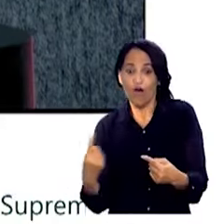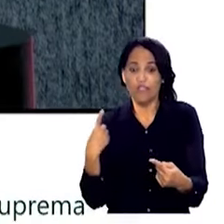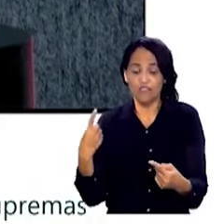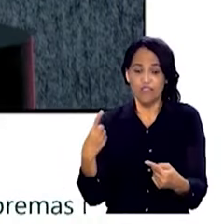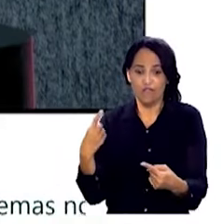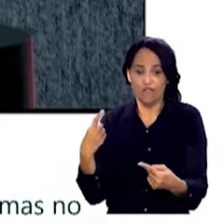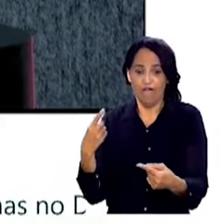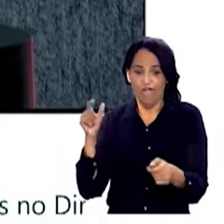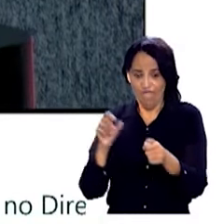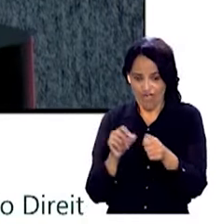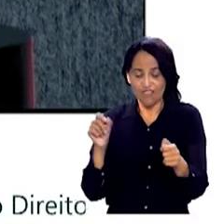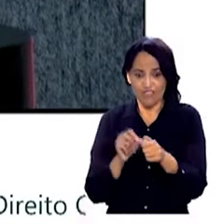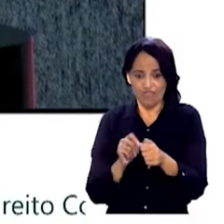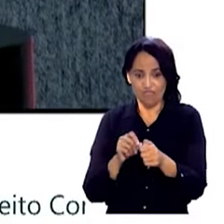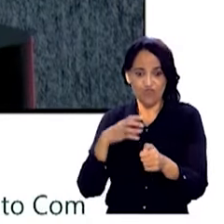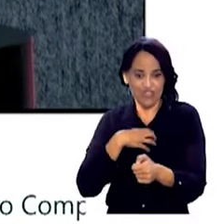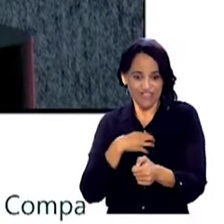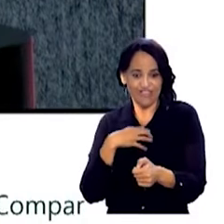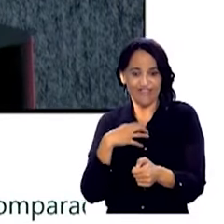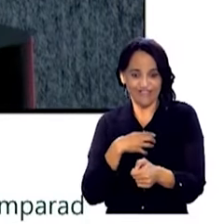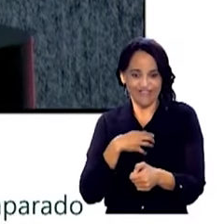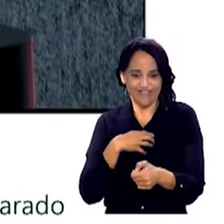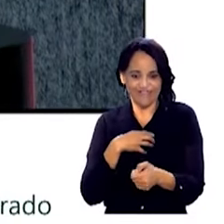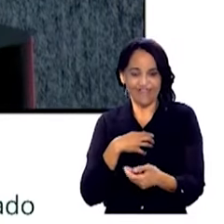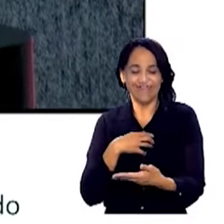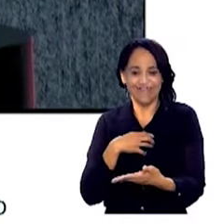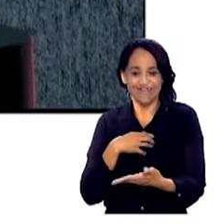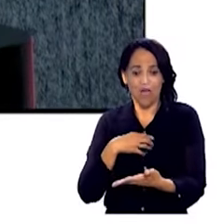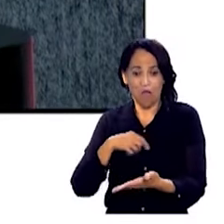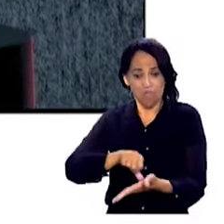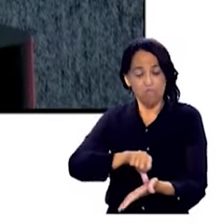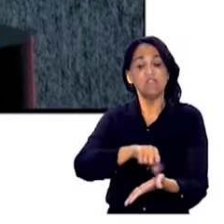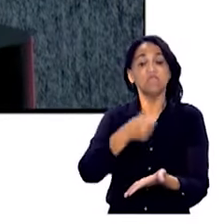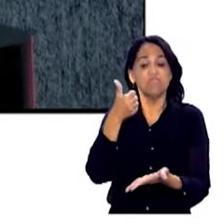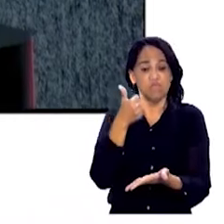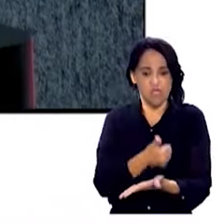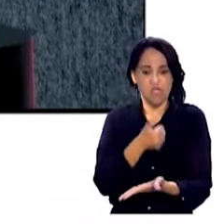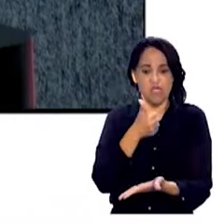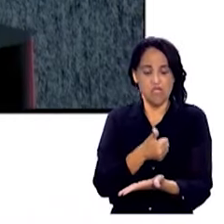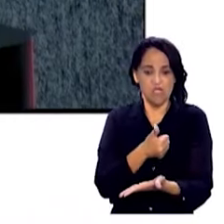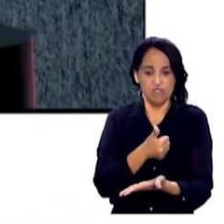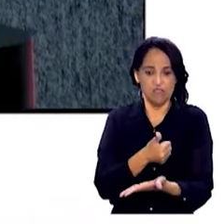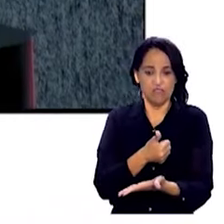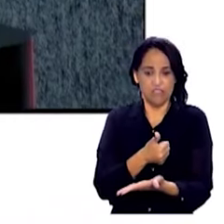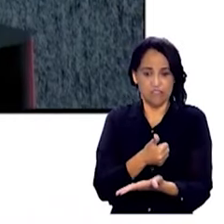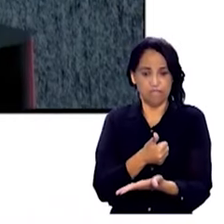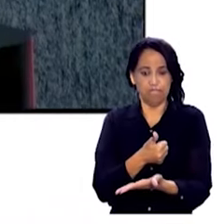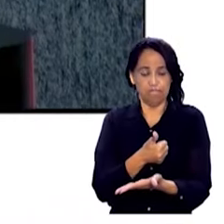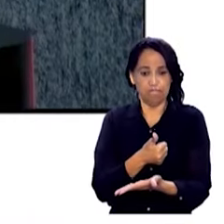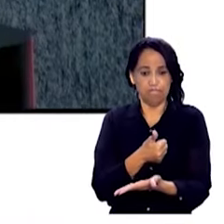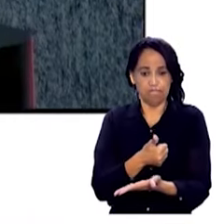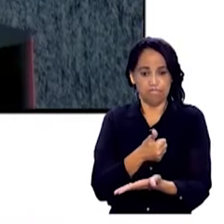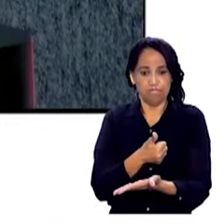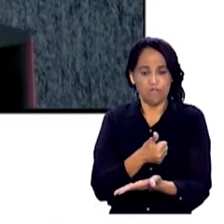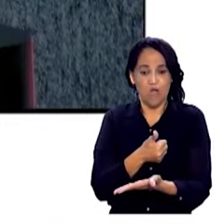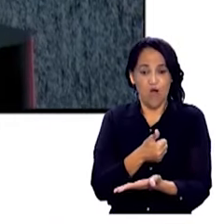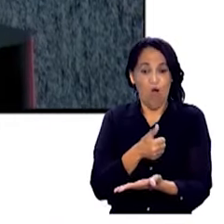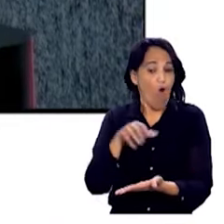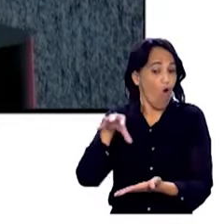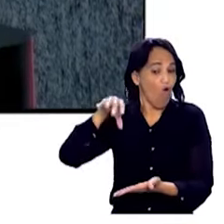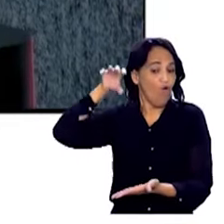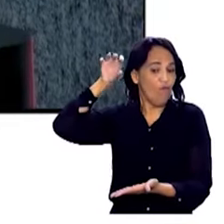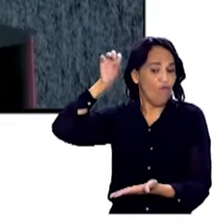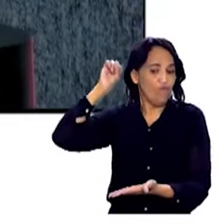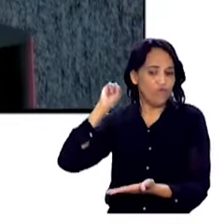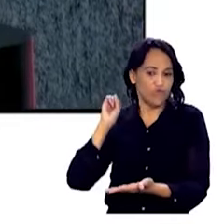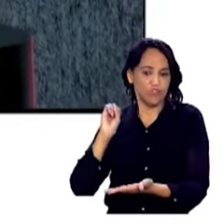Assim a primeira coisa que eu preciso recordar é que escutando agora